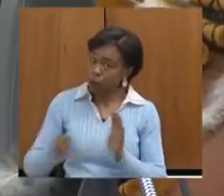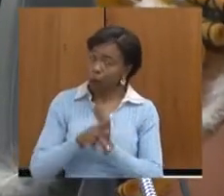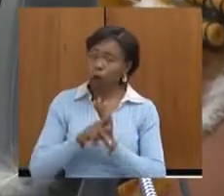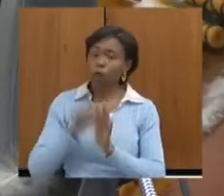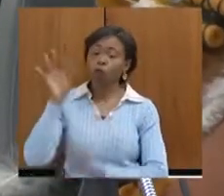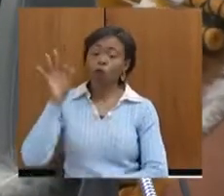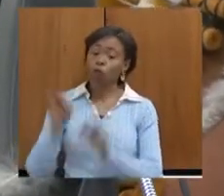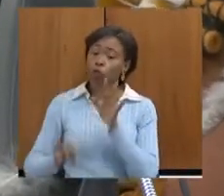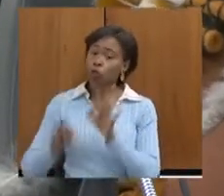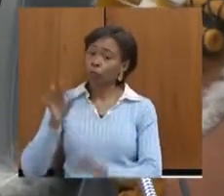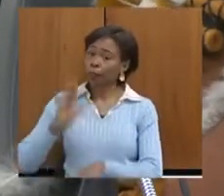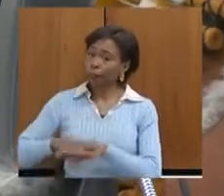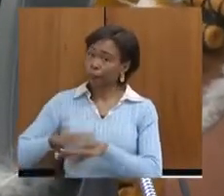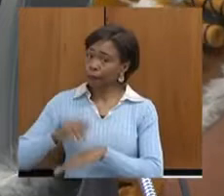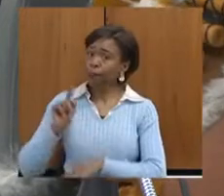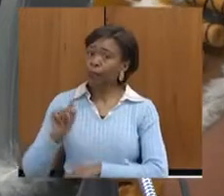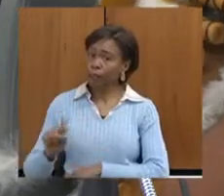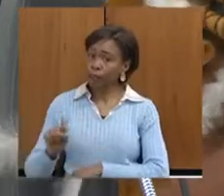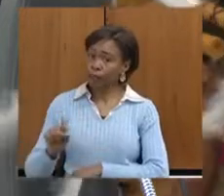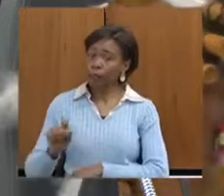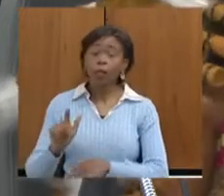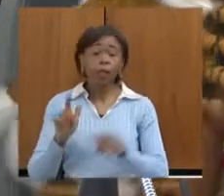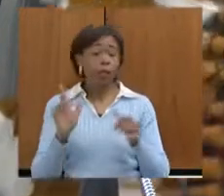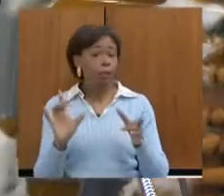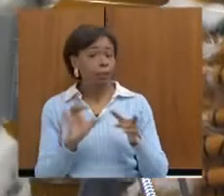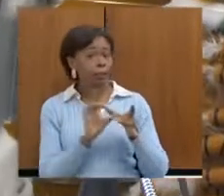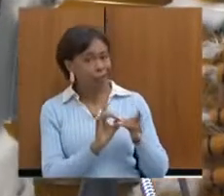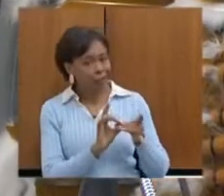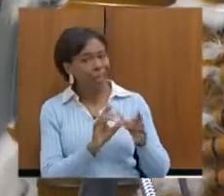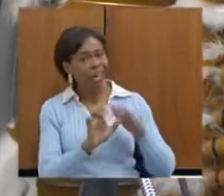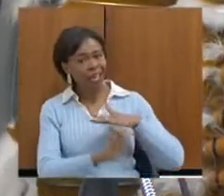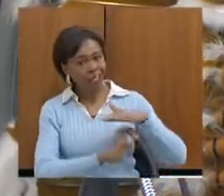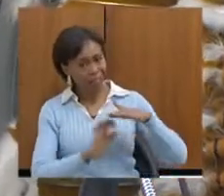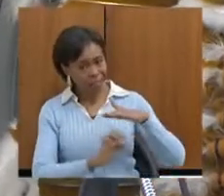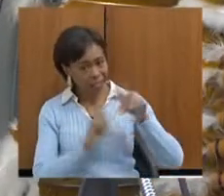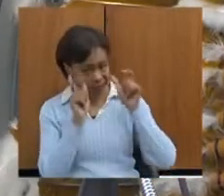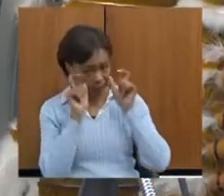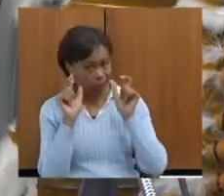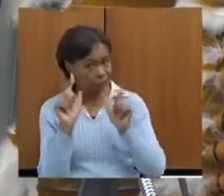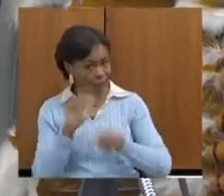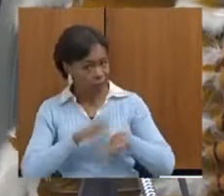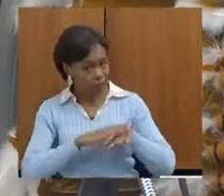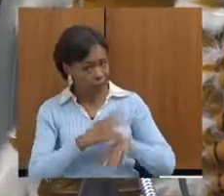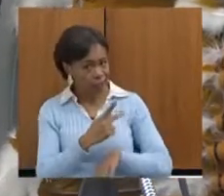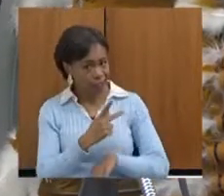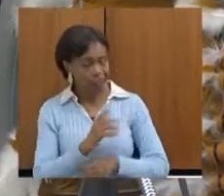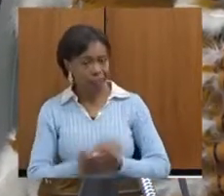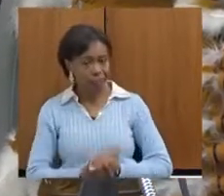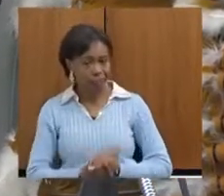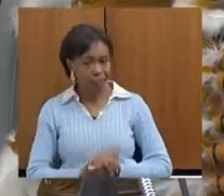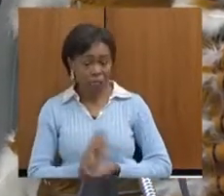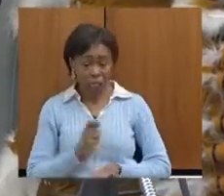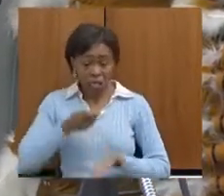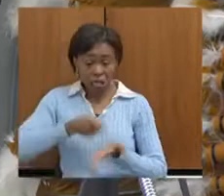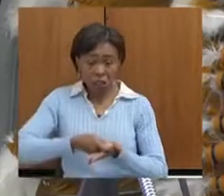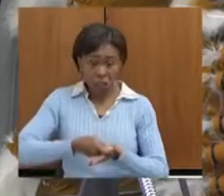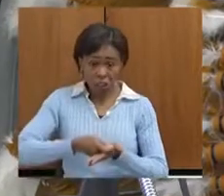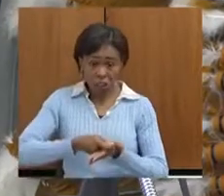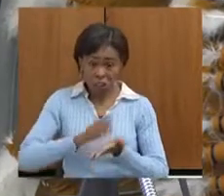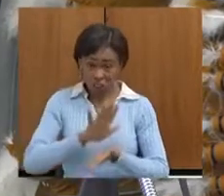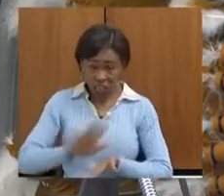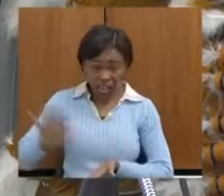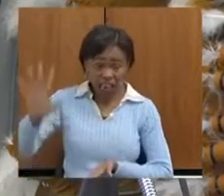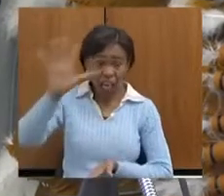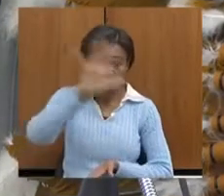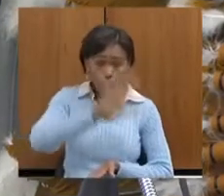totalmente alinhados aos interesses das empresas porque quitação geral suas ervas empresas gerando um